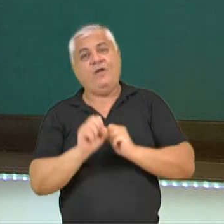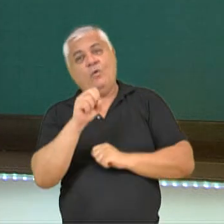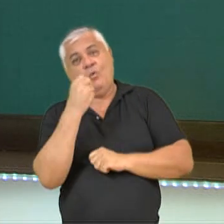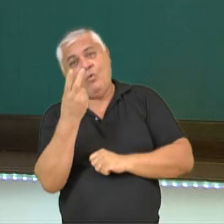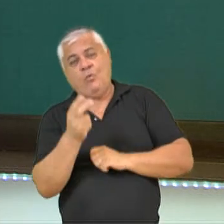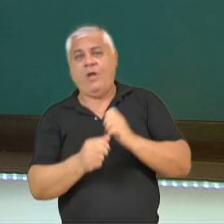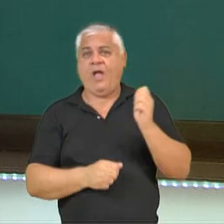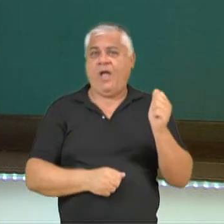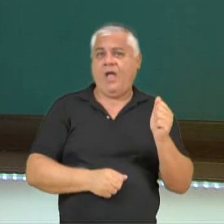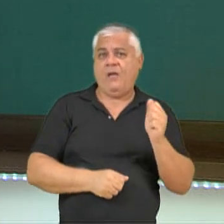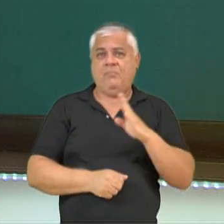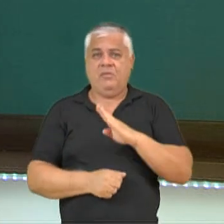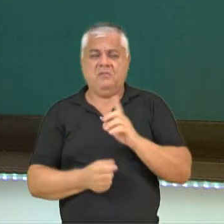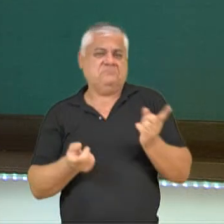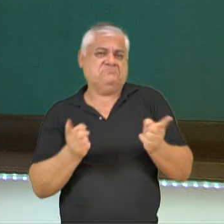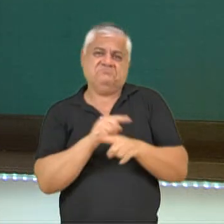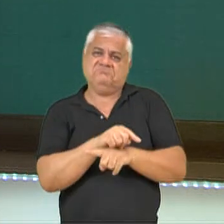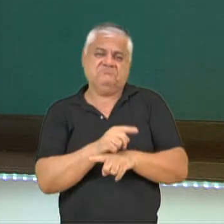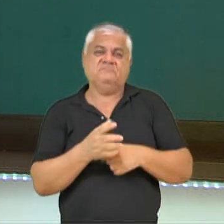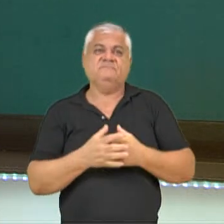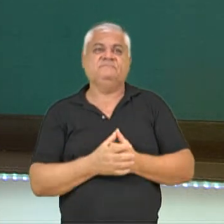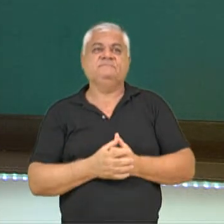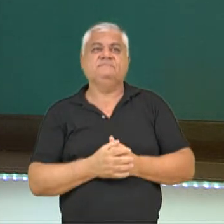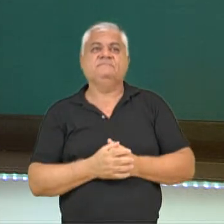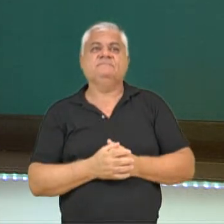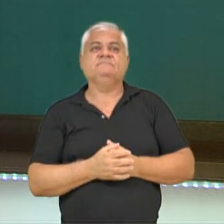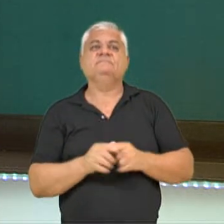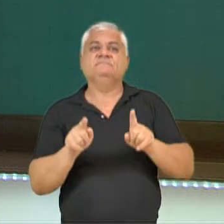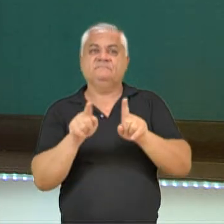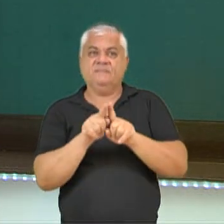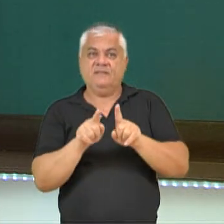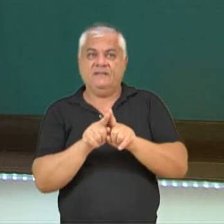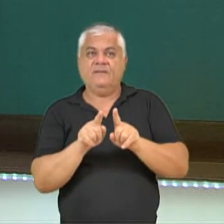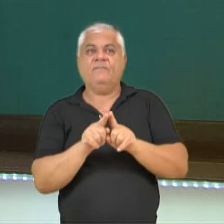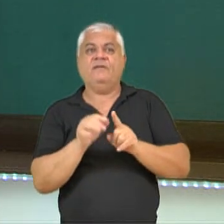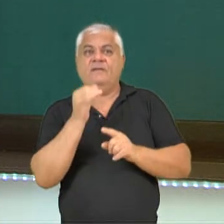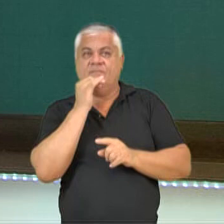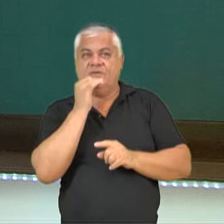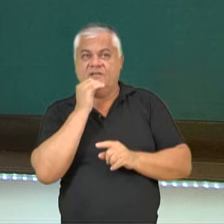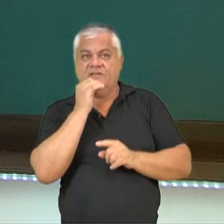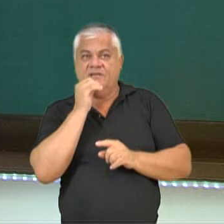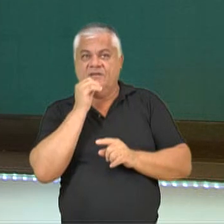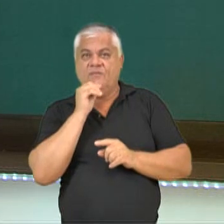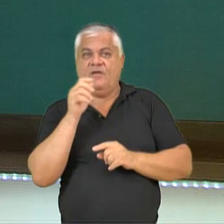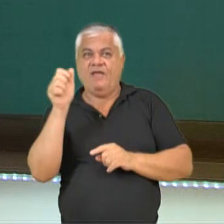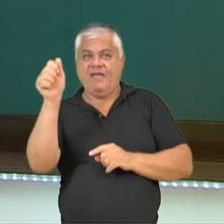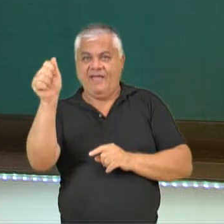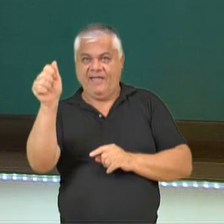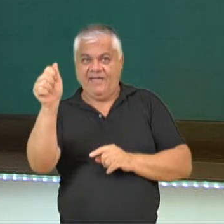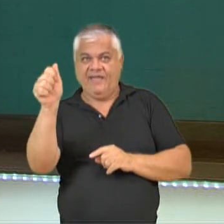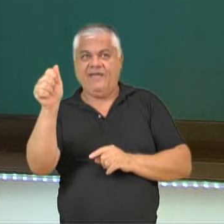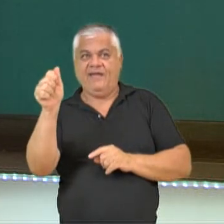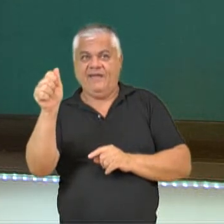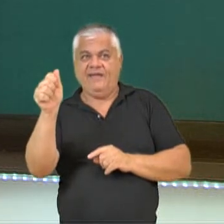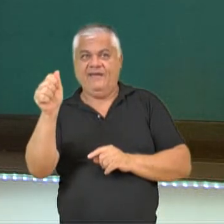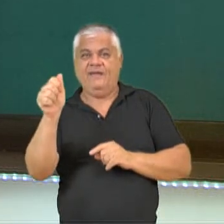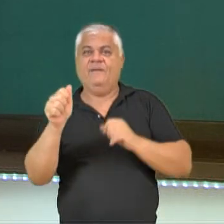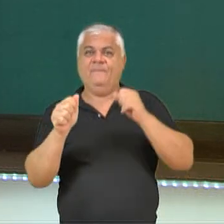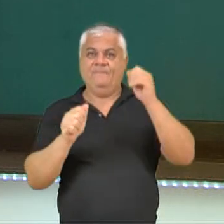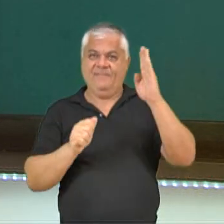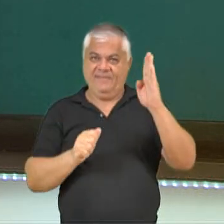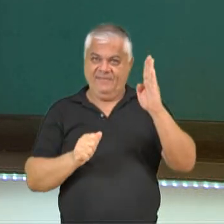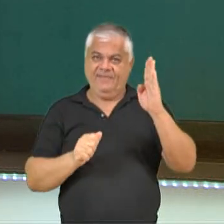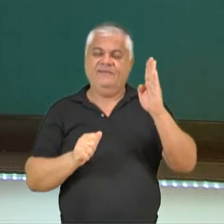AB. Tanto faz. E lá de cima, também, ó, mede A, se você pegar a mesma medida A lá, ó, e a medida B.